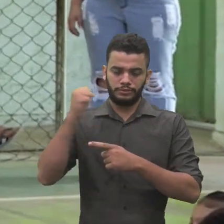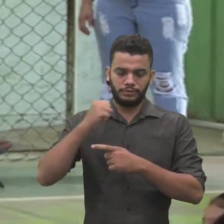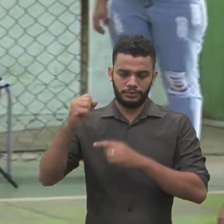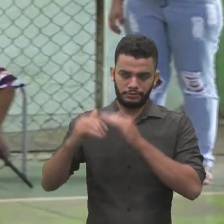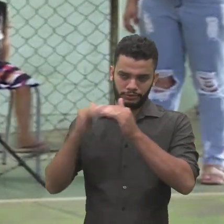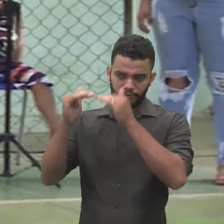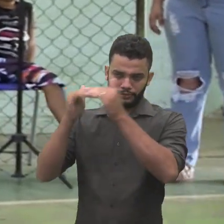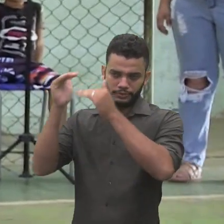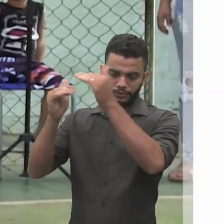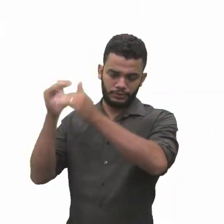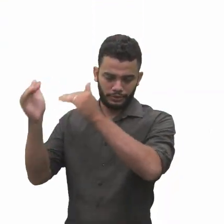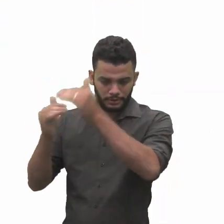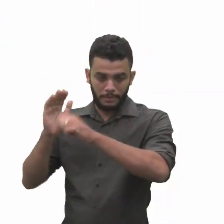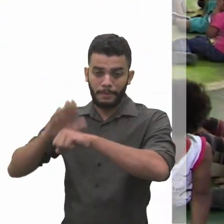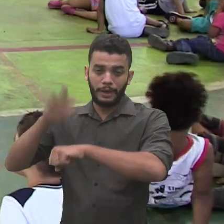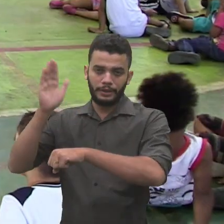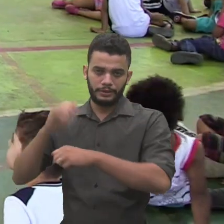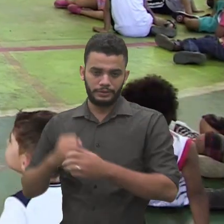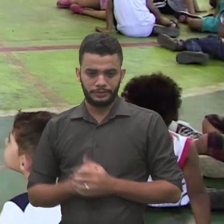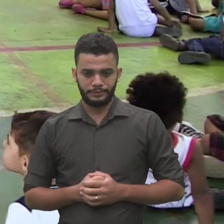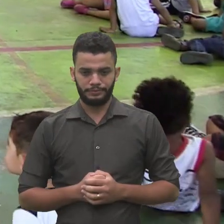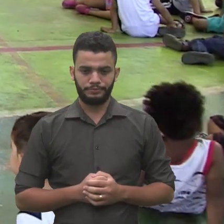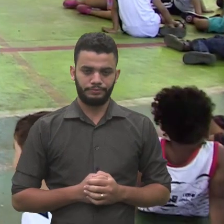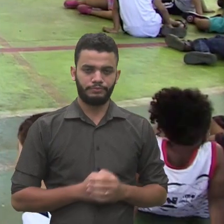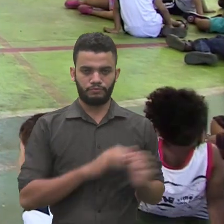vamos arrasar na música.